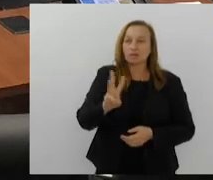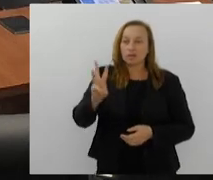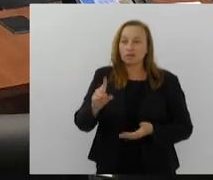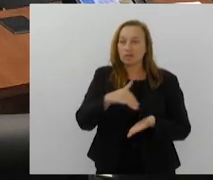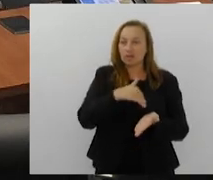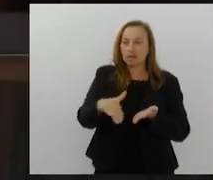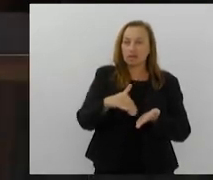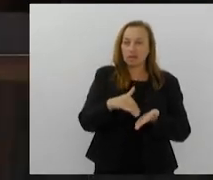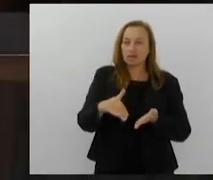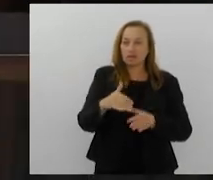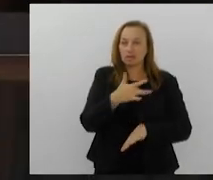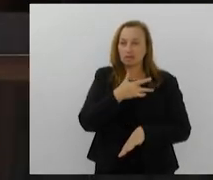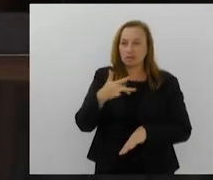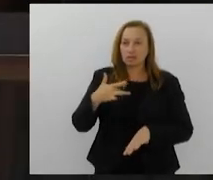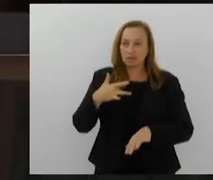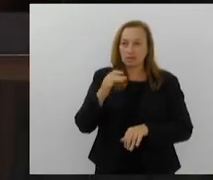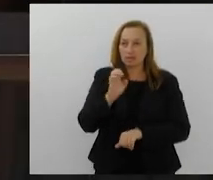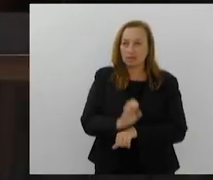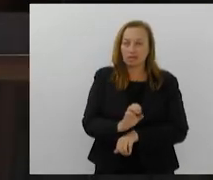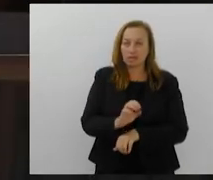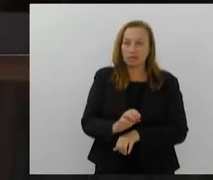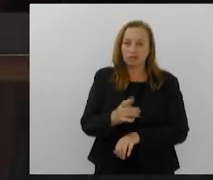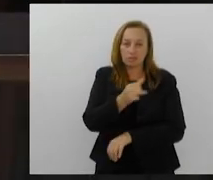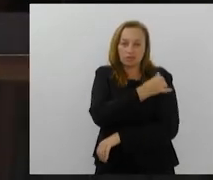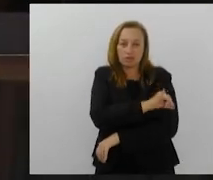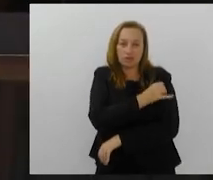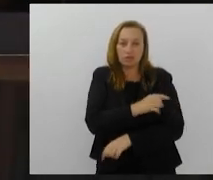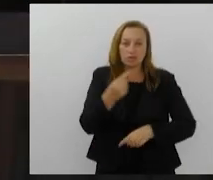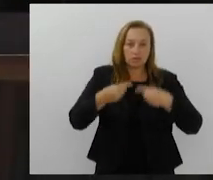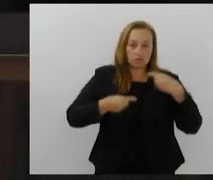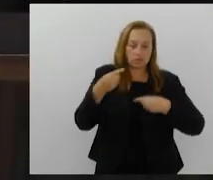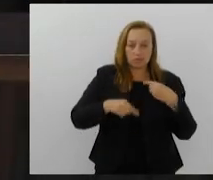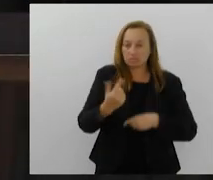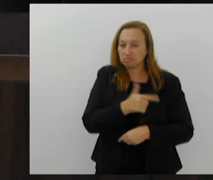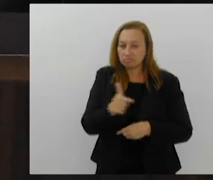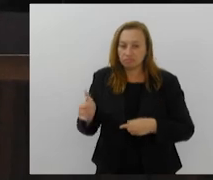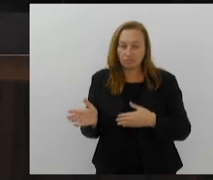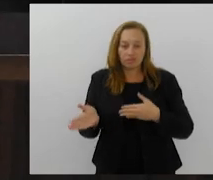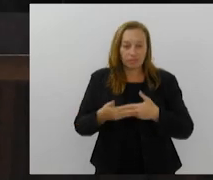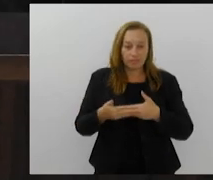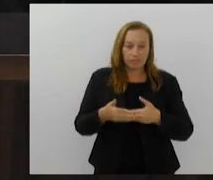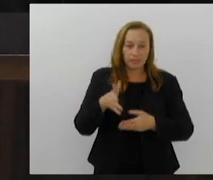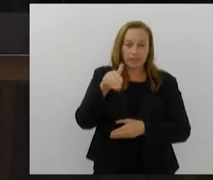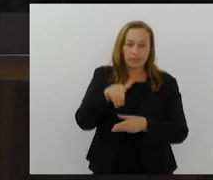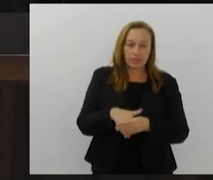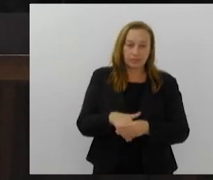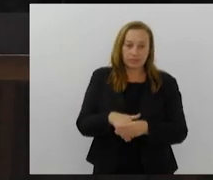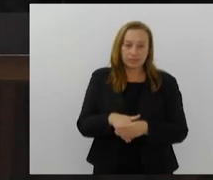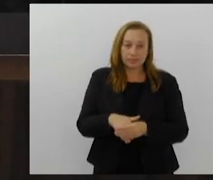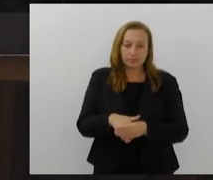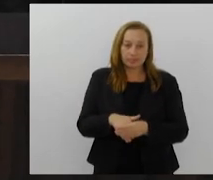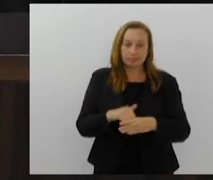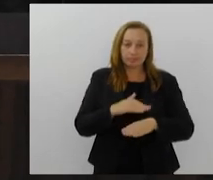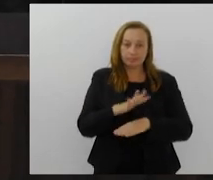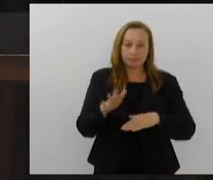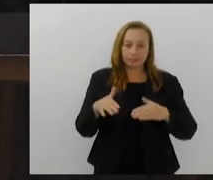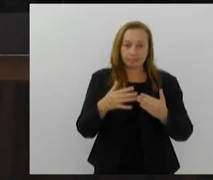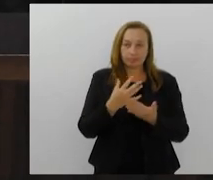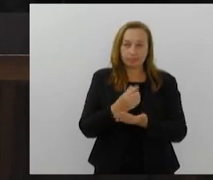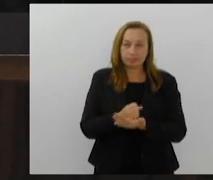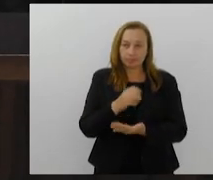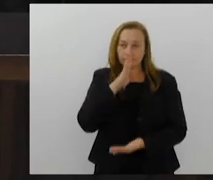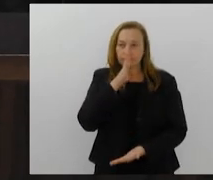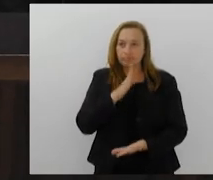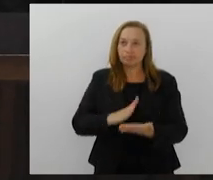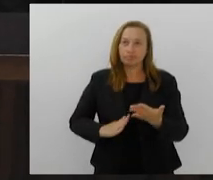de Saúde do Rio de Janeiro. Em discussão, não havendo quem queira discutir, encerrada a discussão. Em votação, senhores